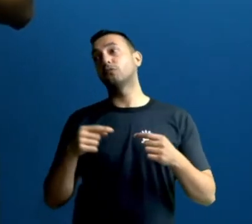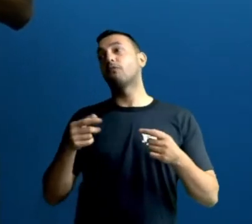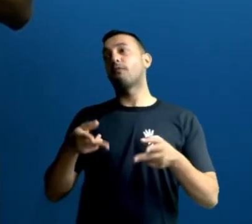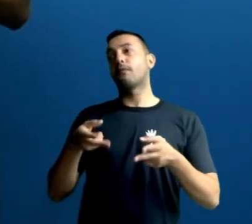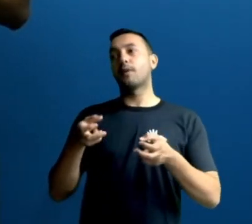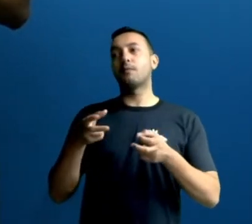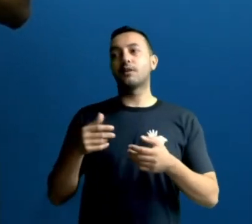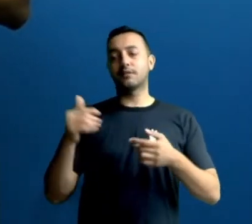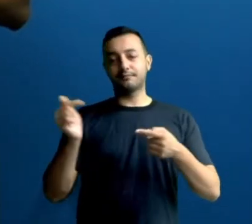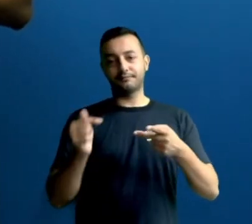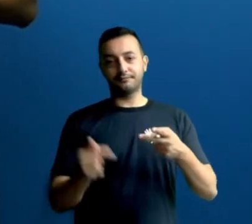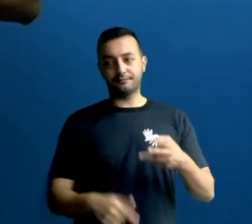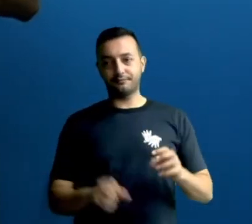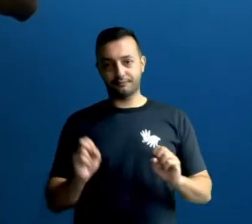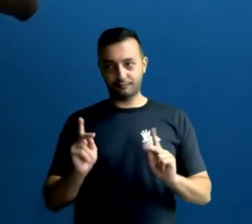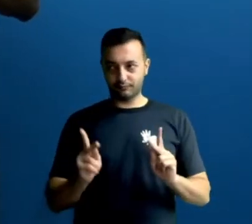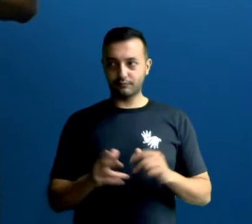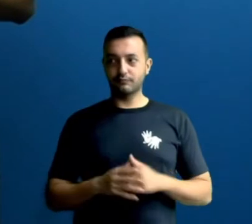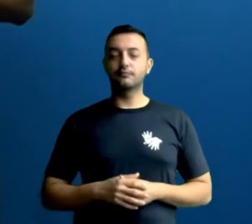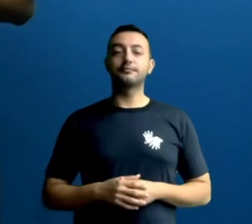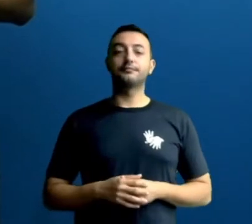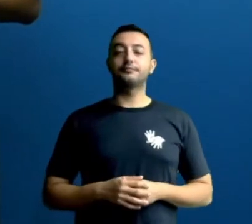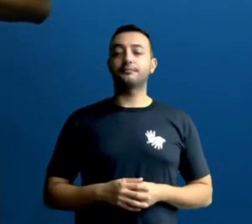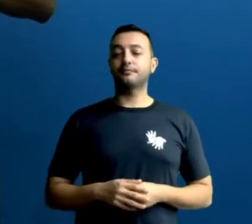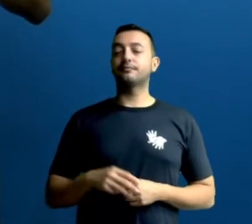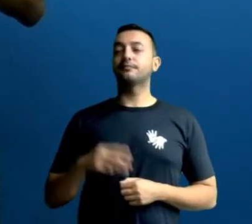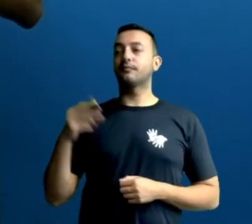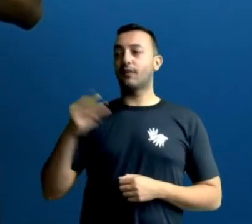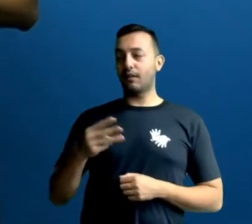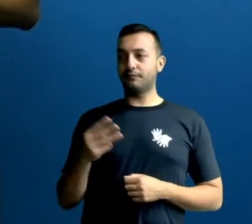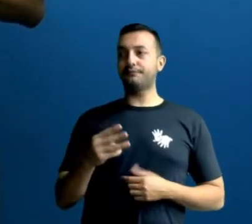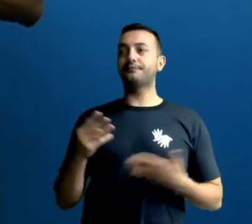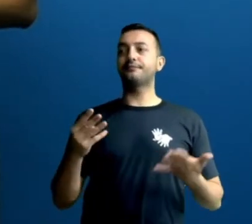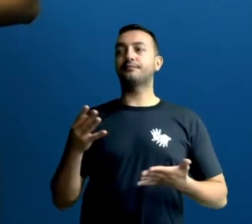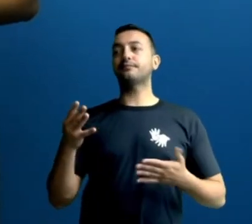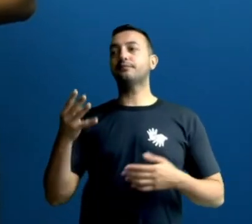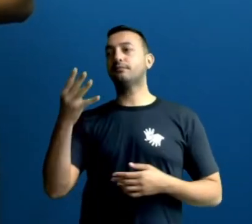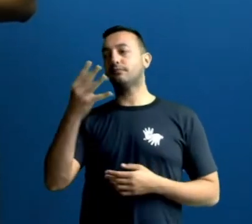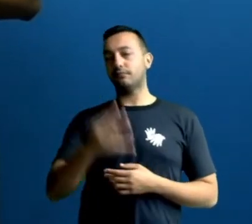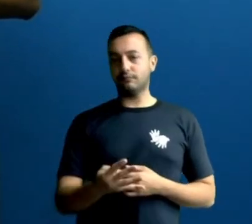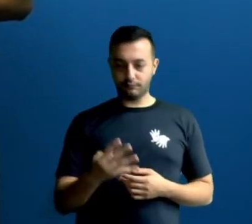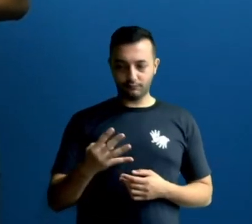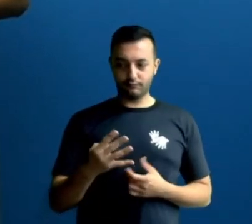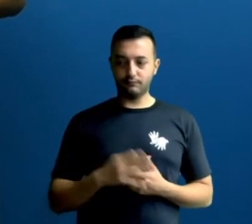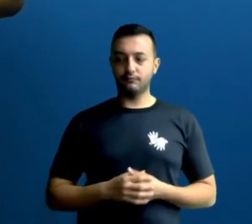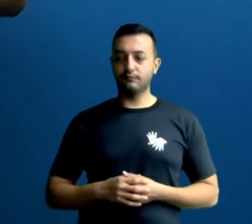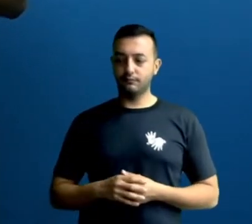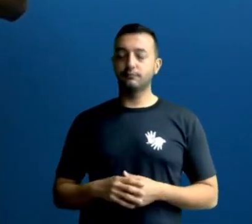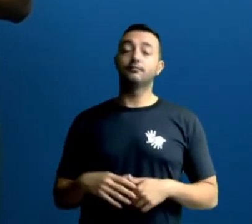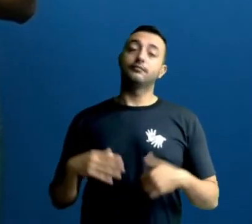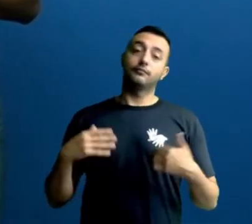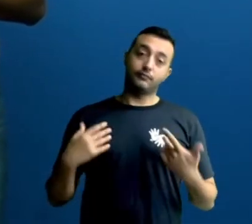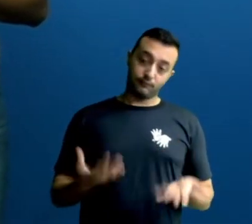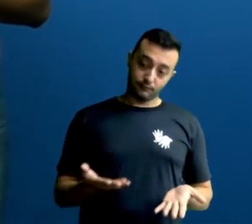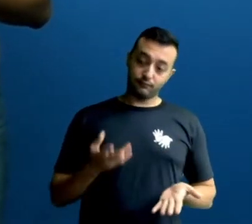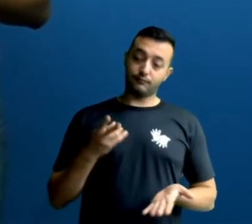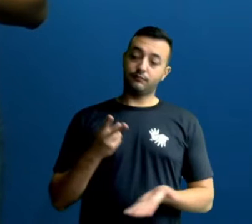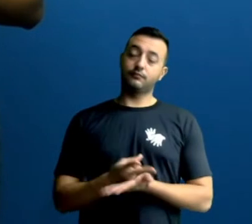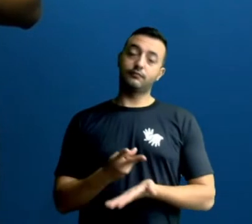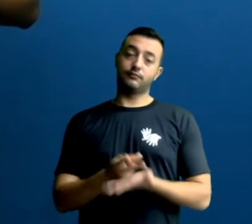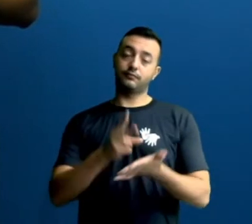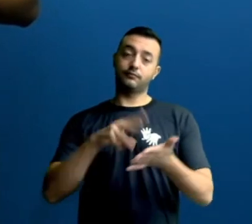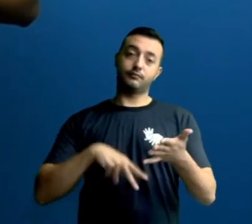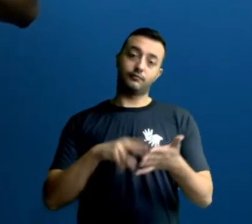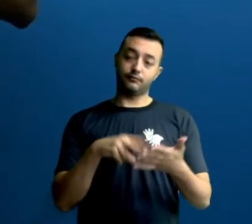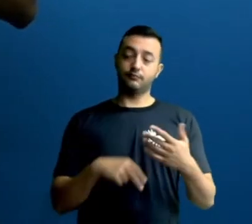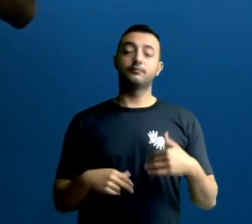entrelinhas. Ok? 3, agora vamos à quarta técnica. Bom, manter o hábito